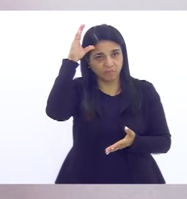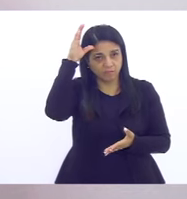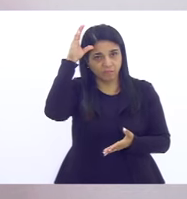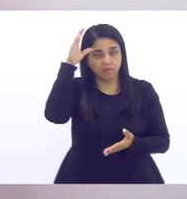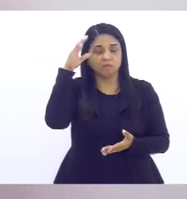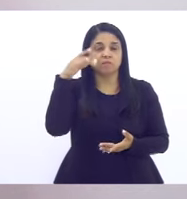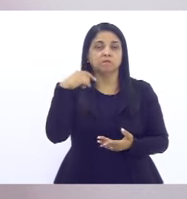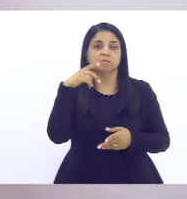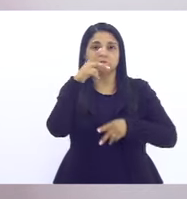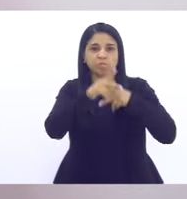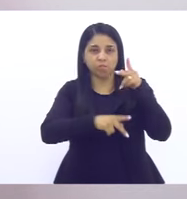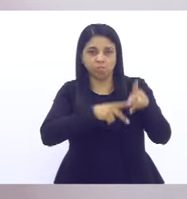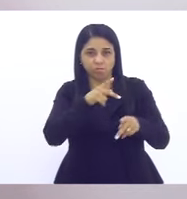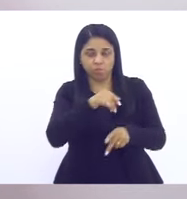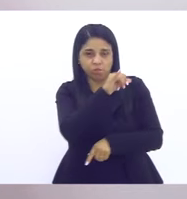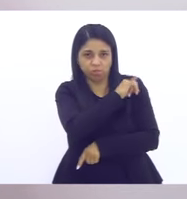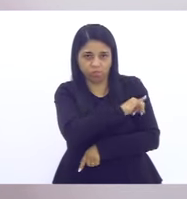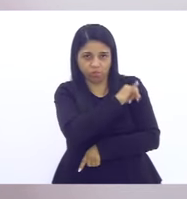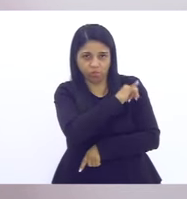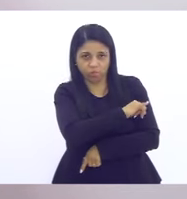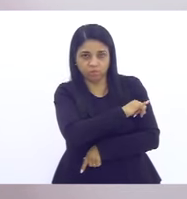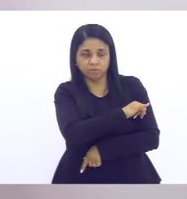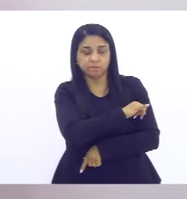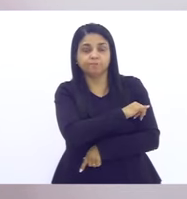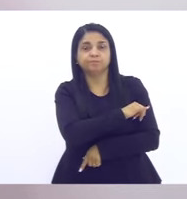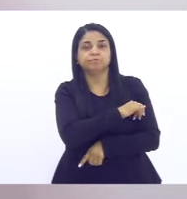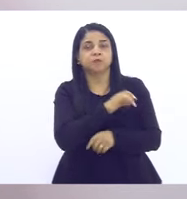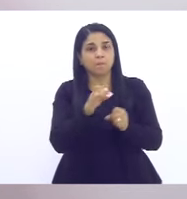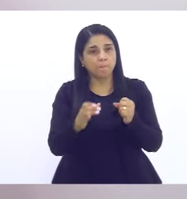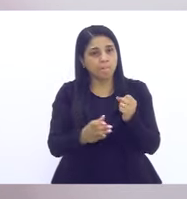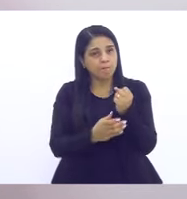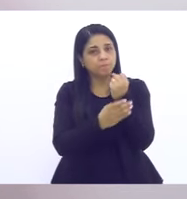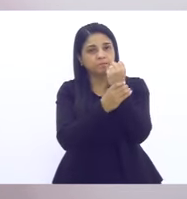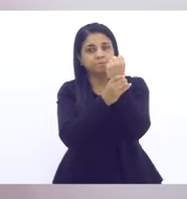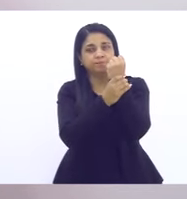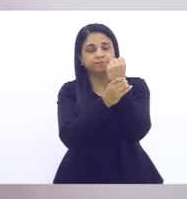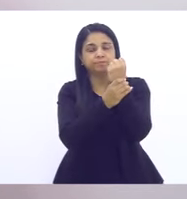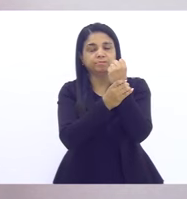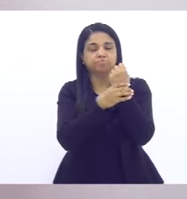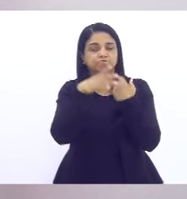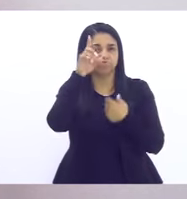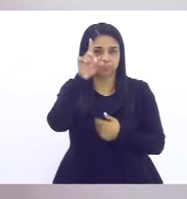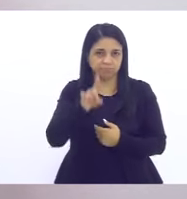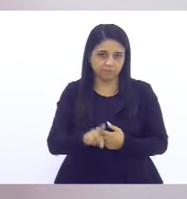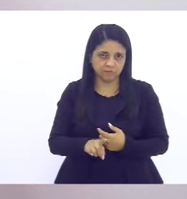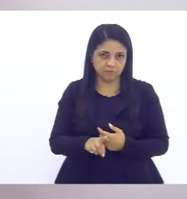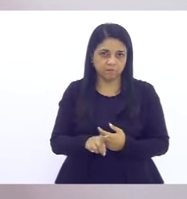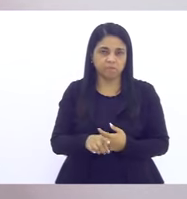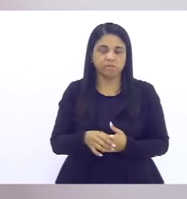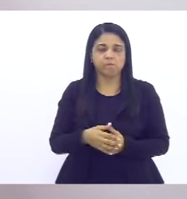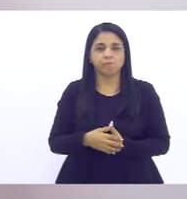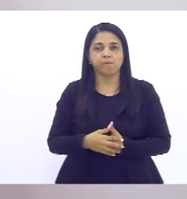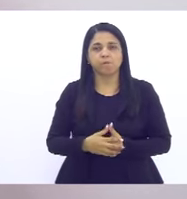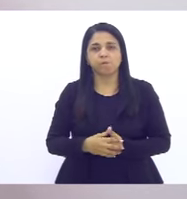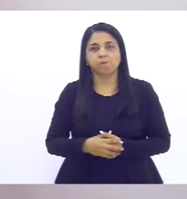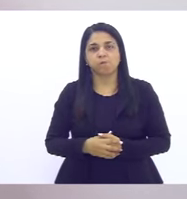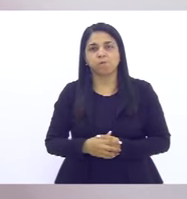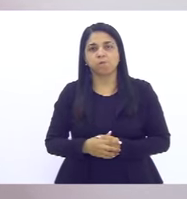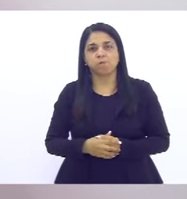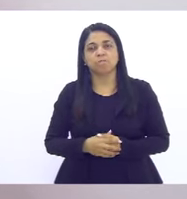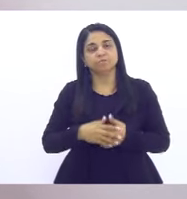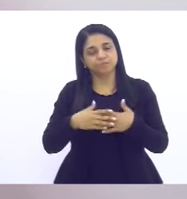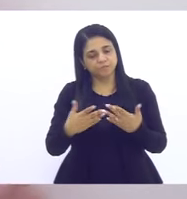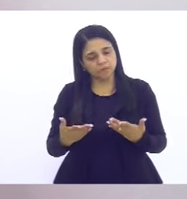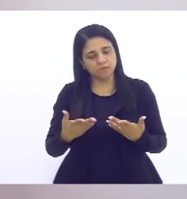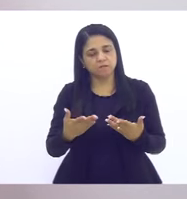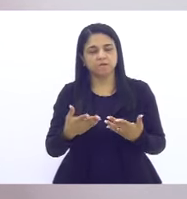é, como consumidor, que é uma garantia a mais de seus direitos. Então, no mais, eram